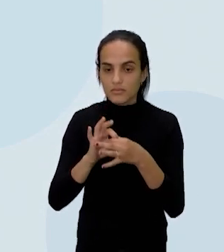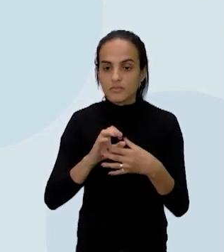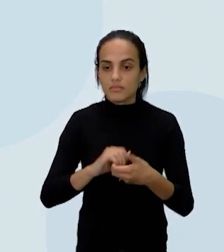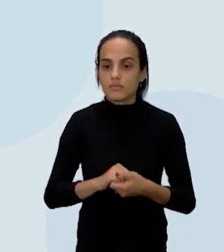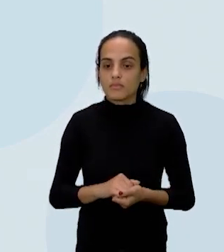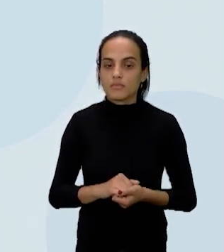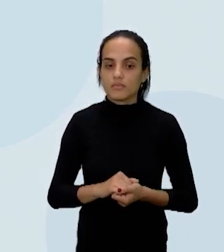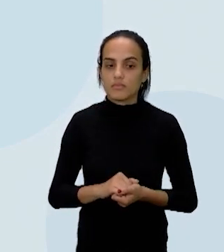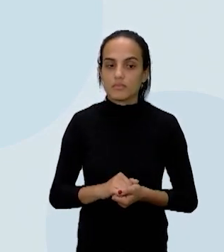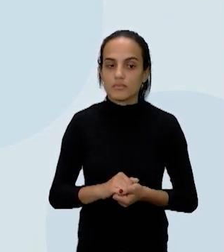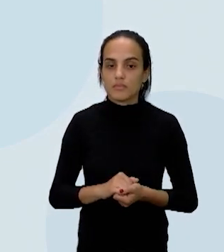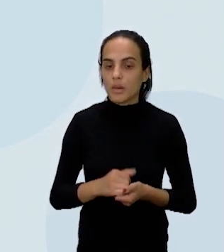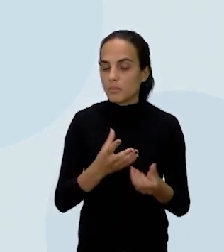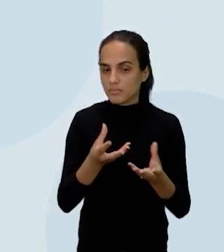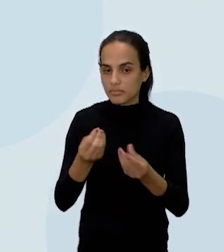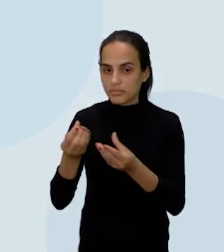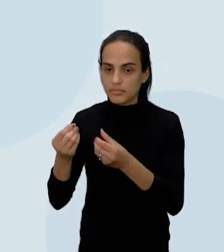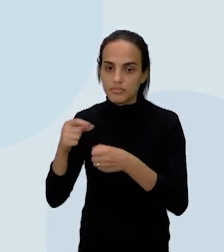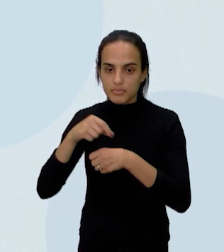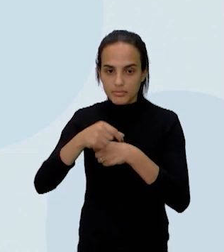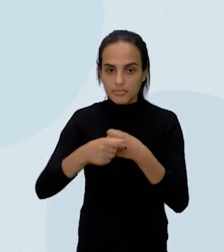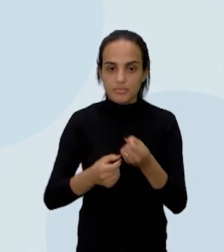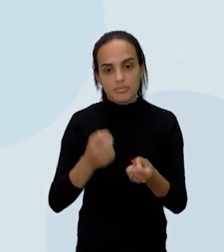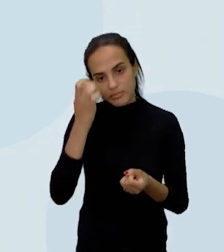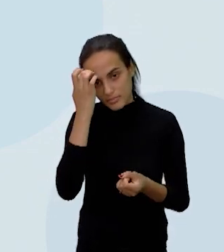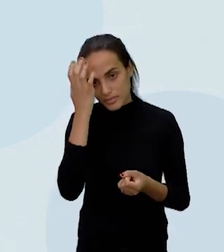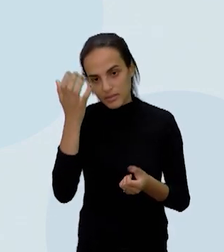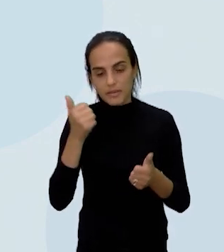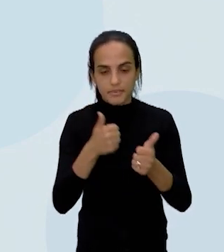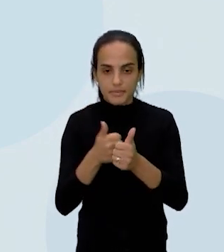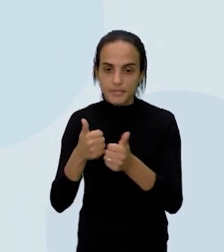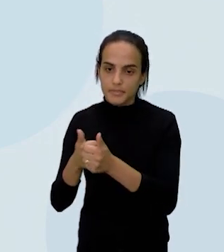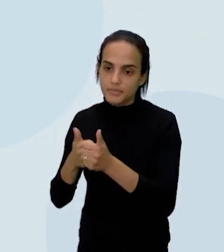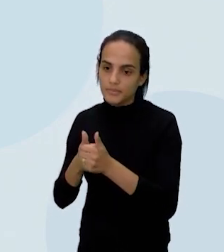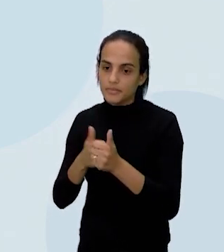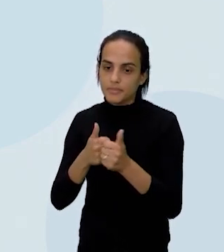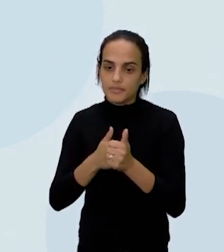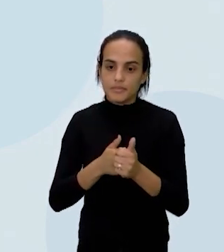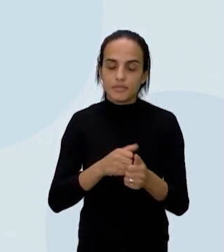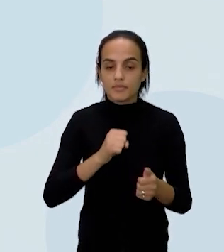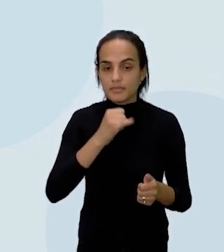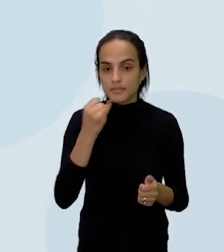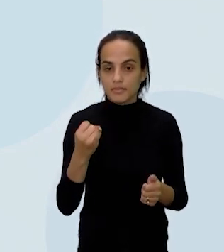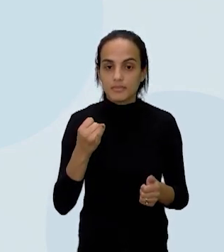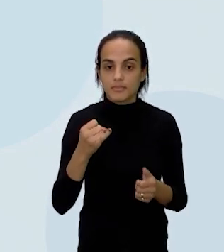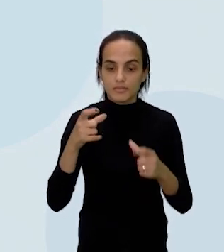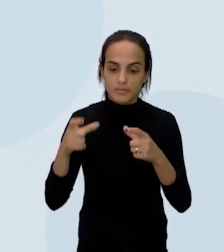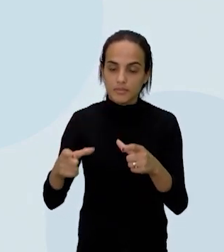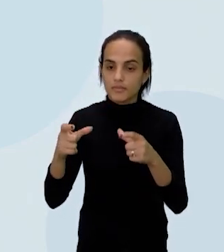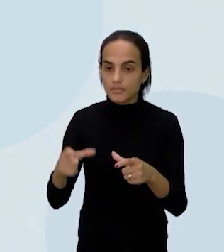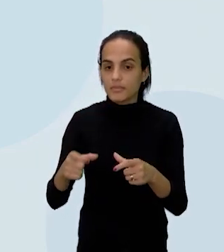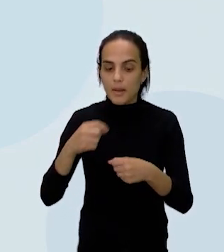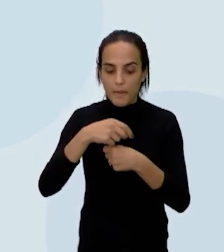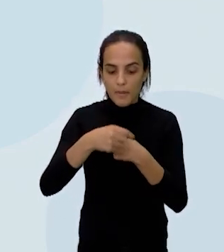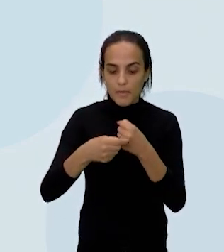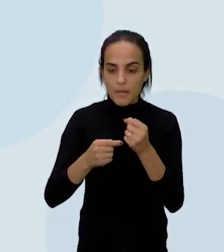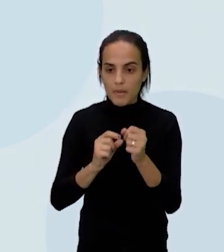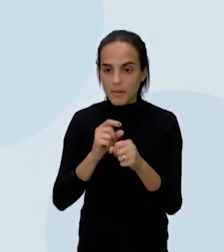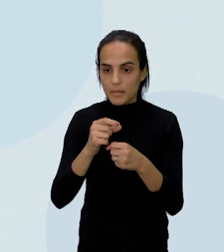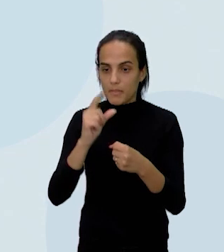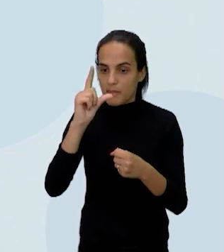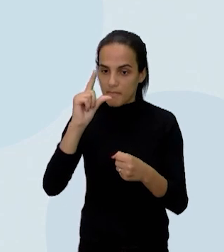lugar que está cheio de partículas, mais fácil eu esbarrar uma partícula na outra. Se eu tenho um lugar com menos partículas, elas